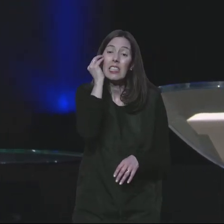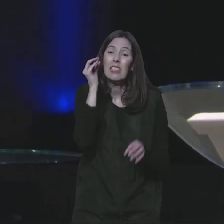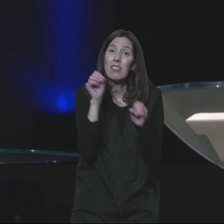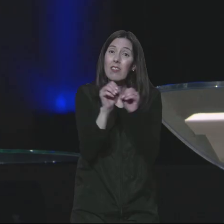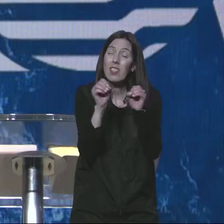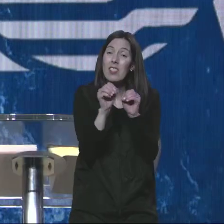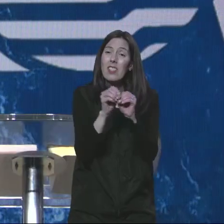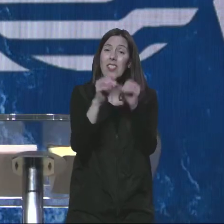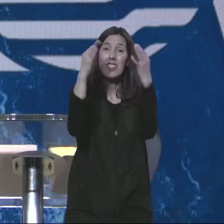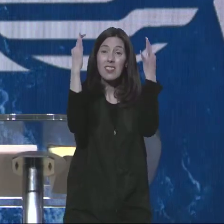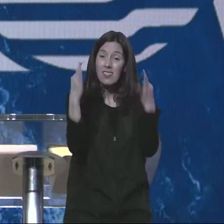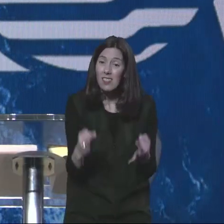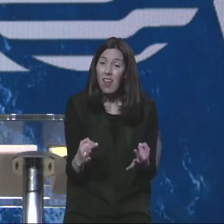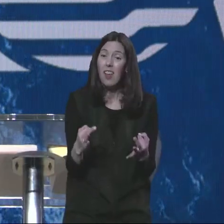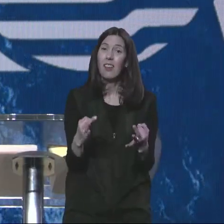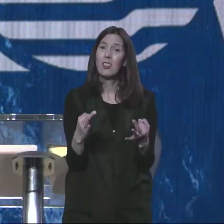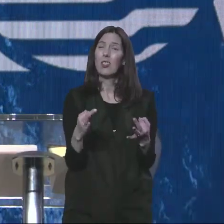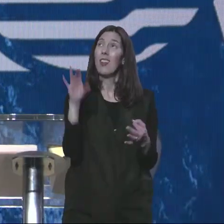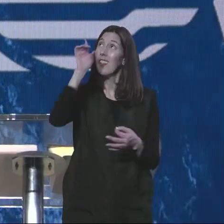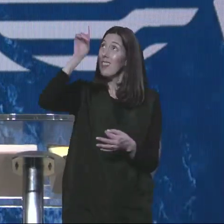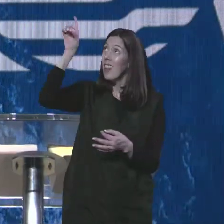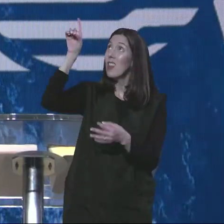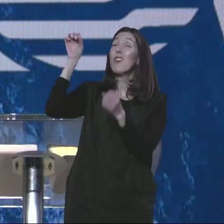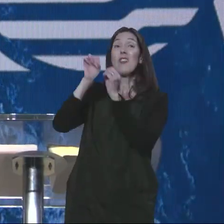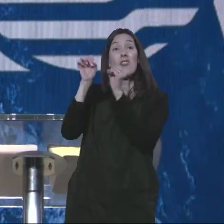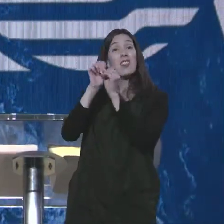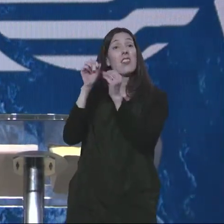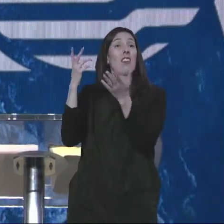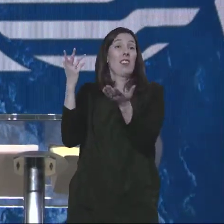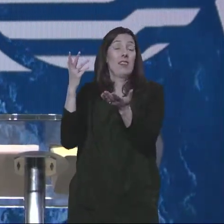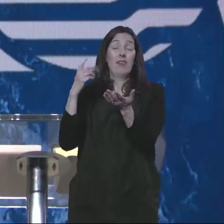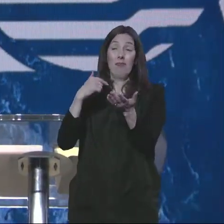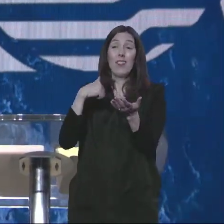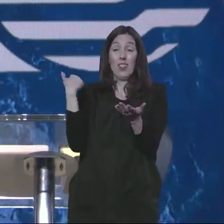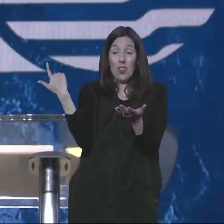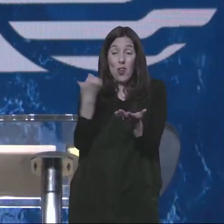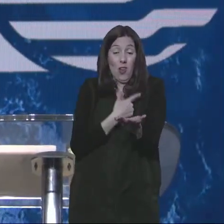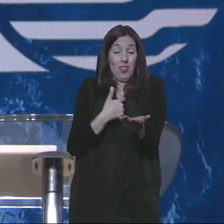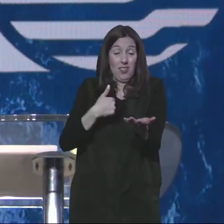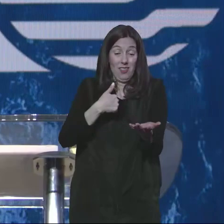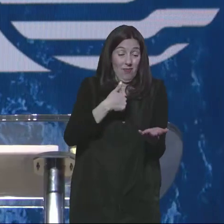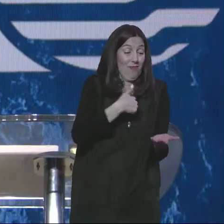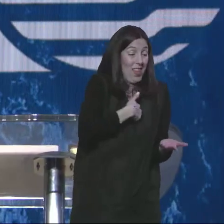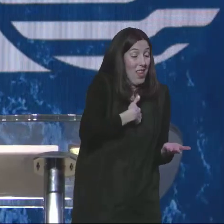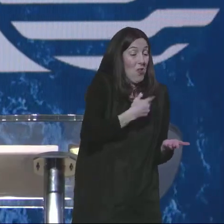errado. E aí, nesse momento, nós podemos contar com a graça de Deus.